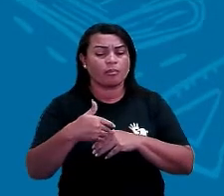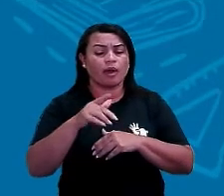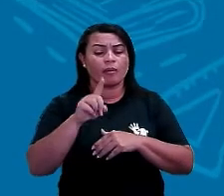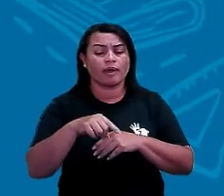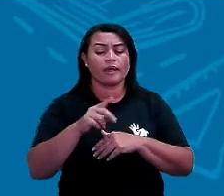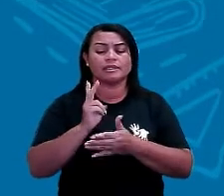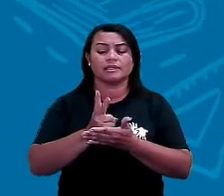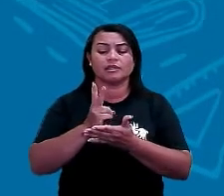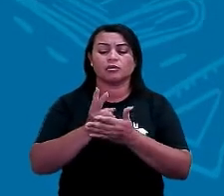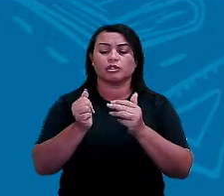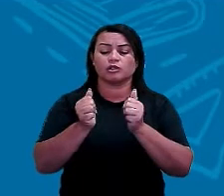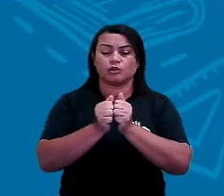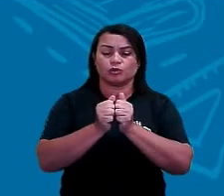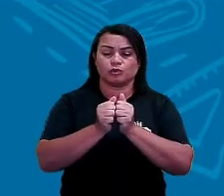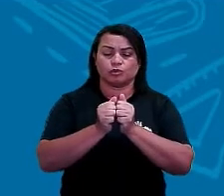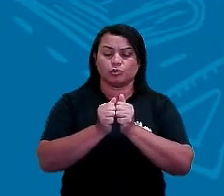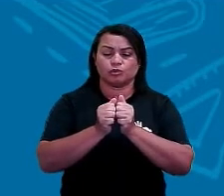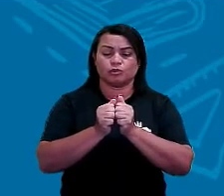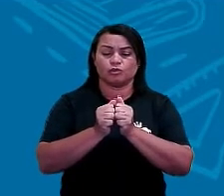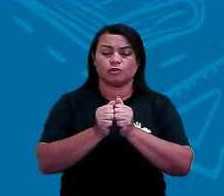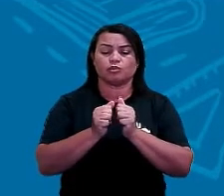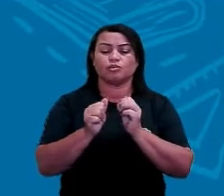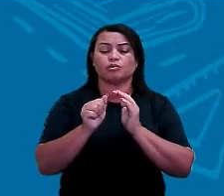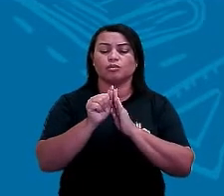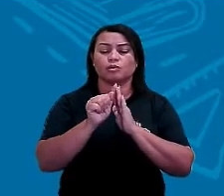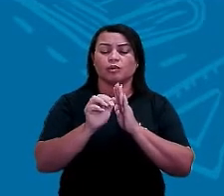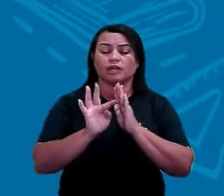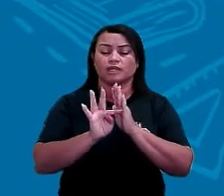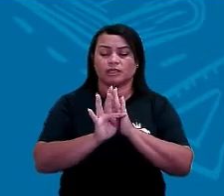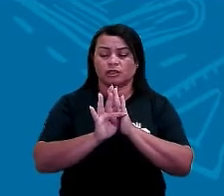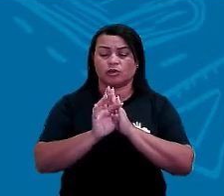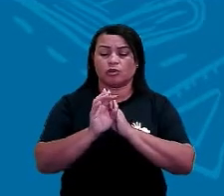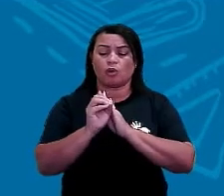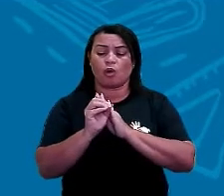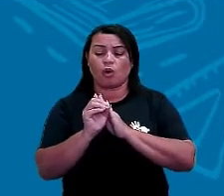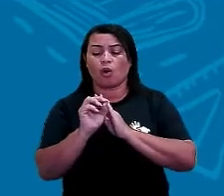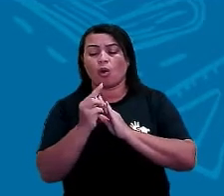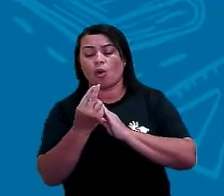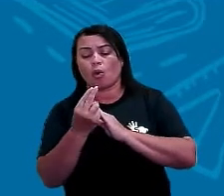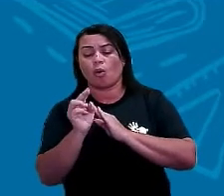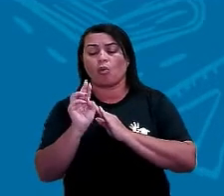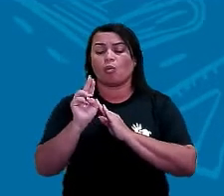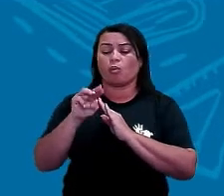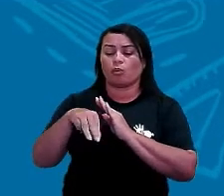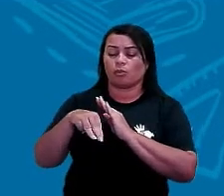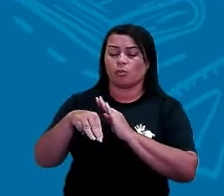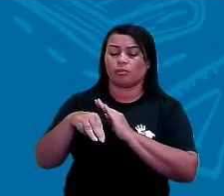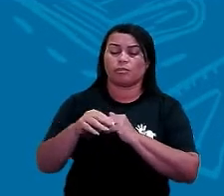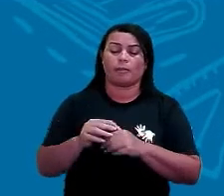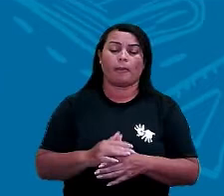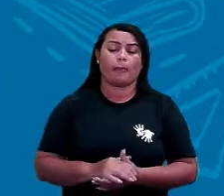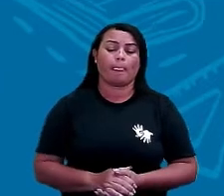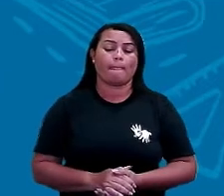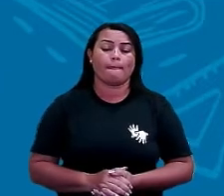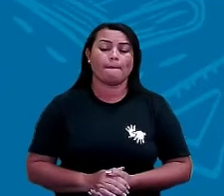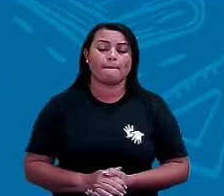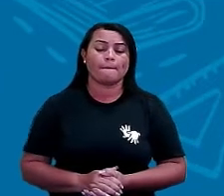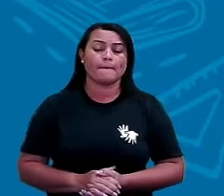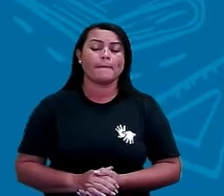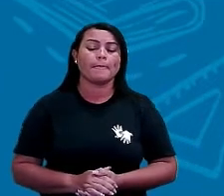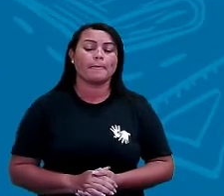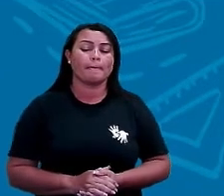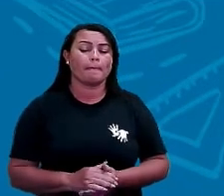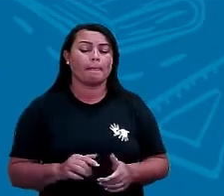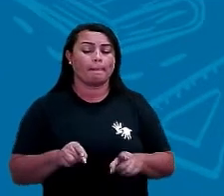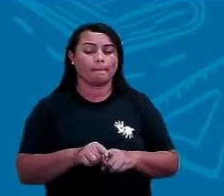sempre junto do artigo o ou do artigo um, como está nos dois exemplos acima. E aqui também